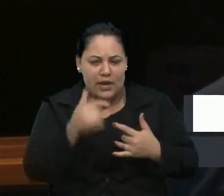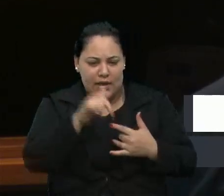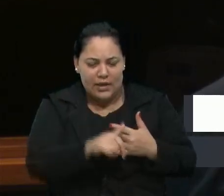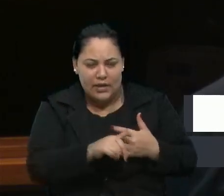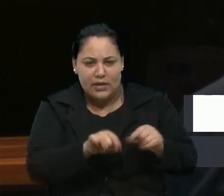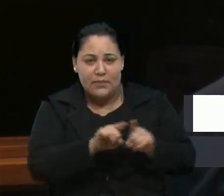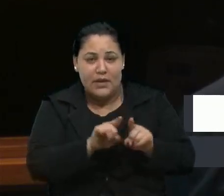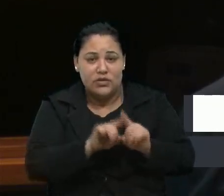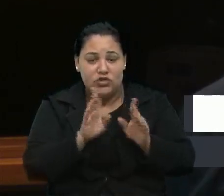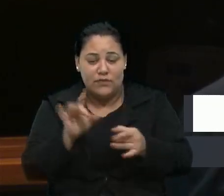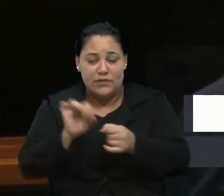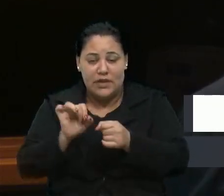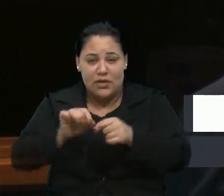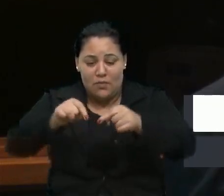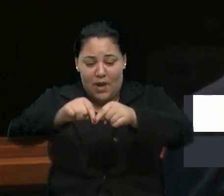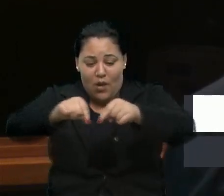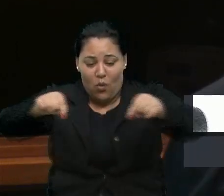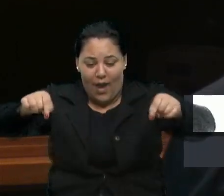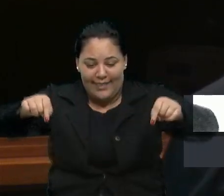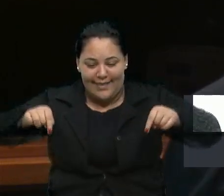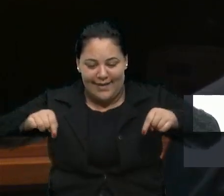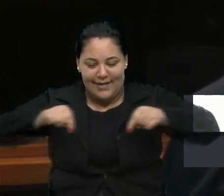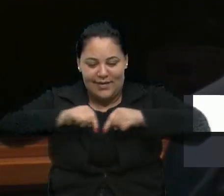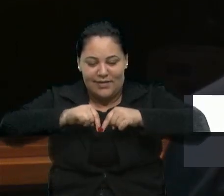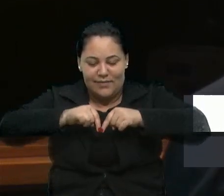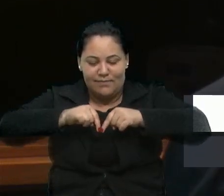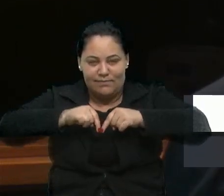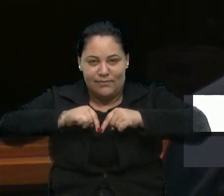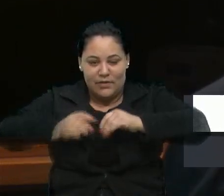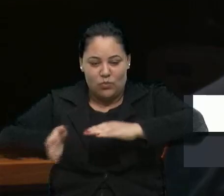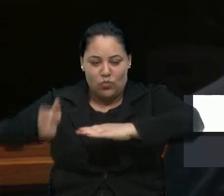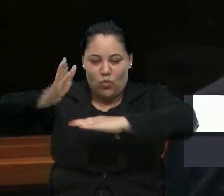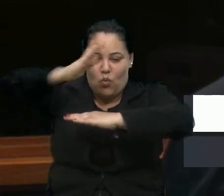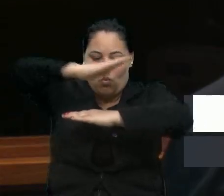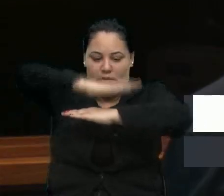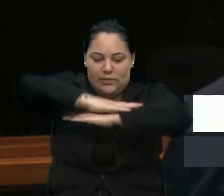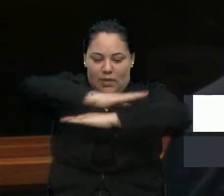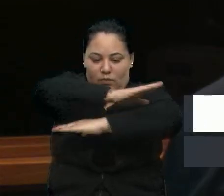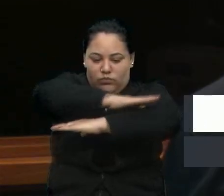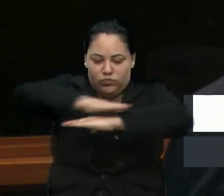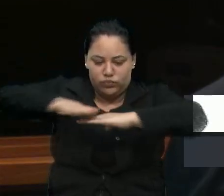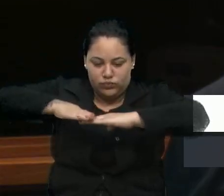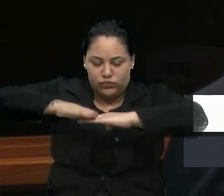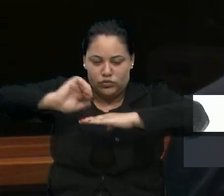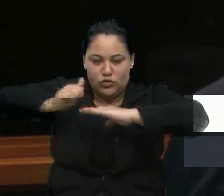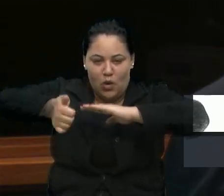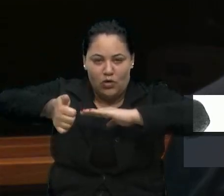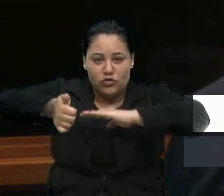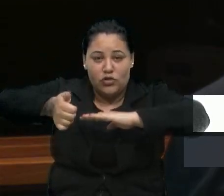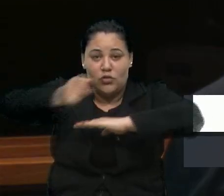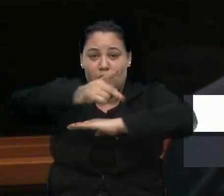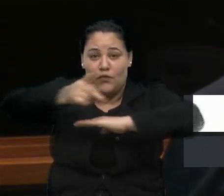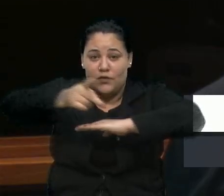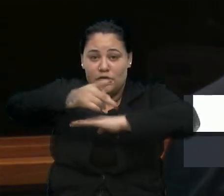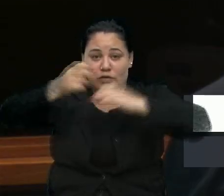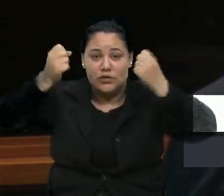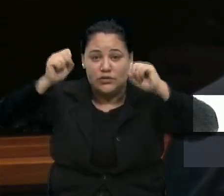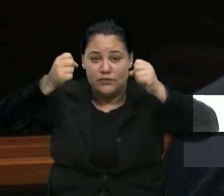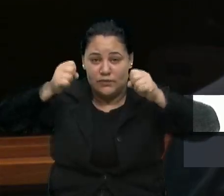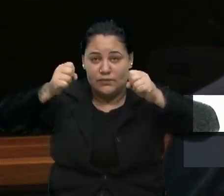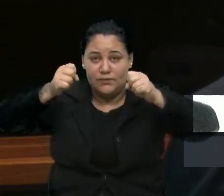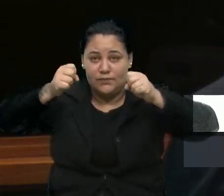foi feita uma quadra em cima daquela contenção. E o professor de educação física, quando